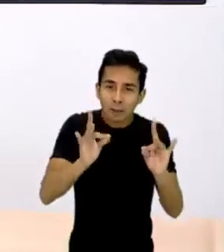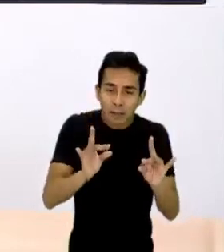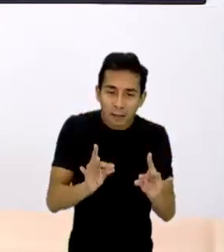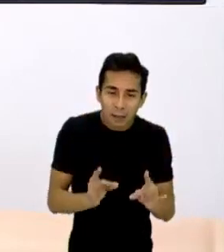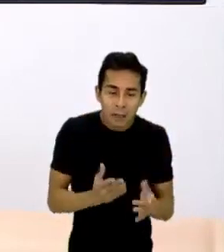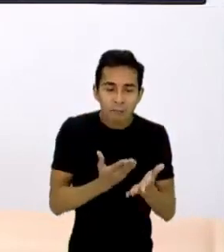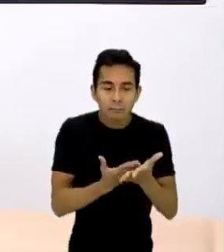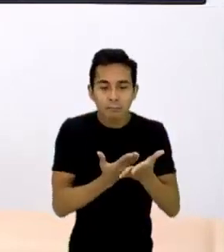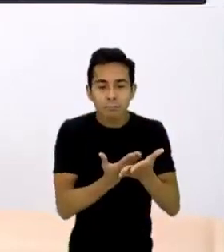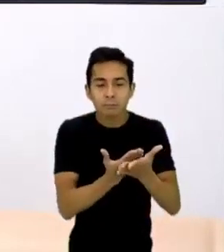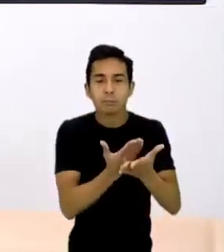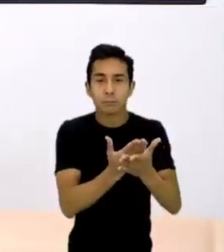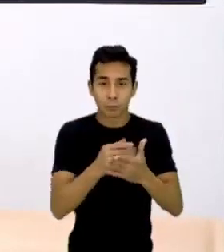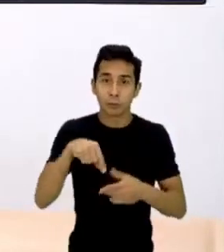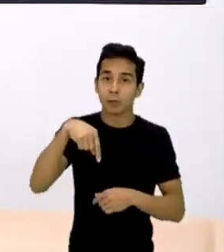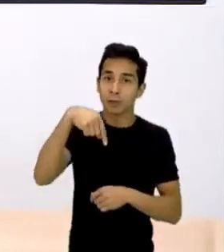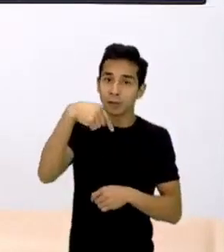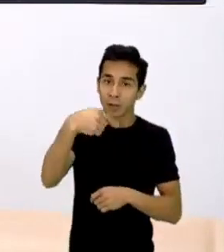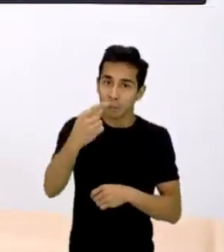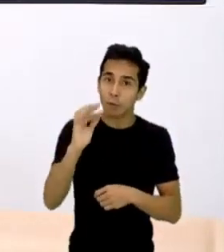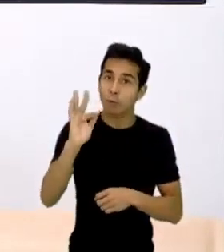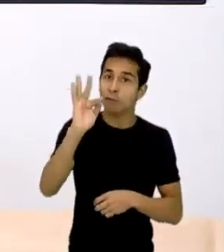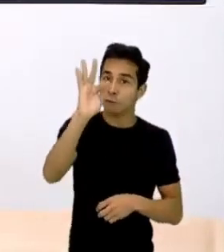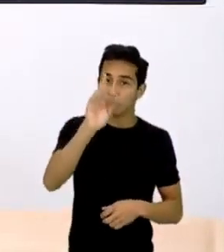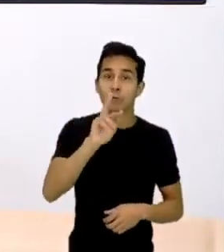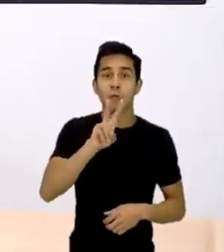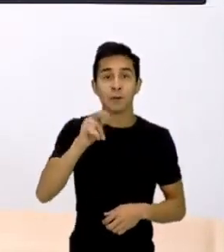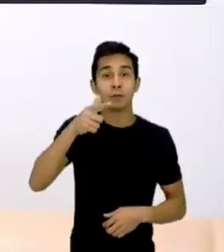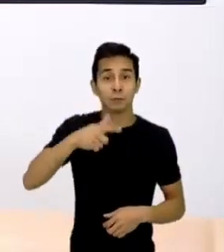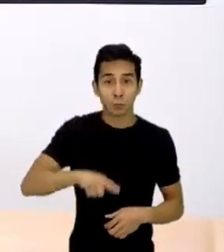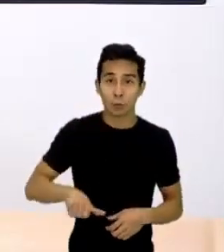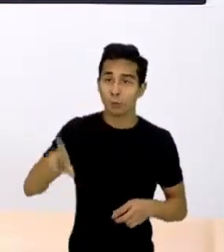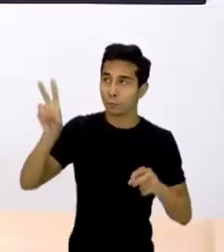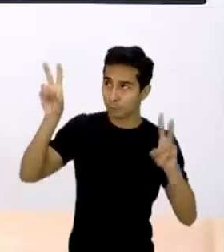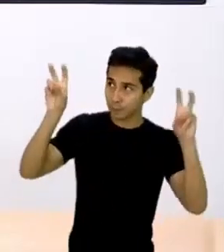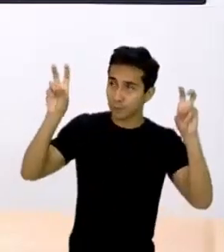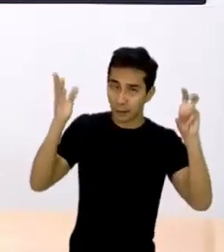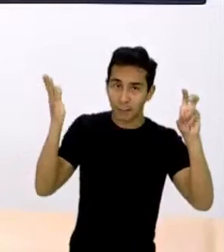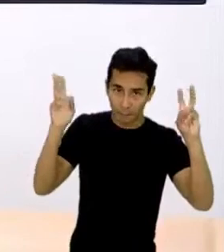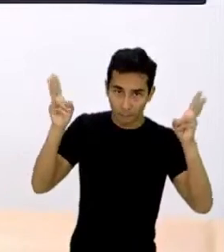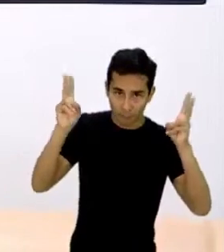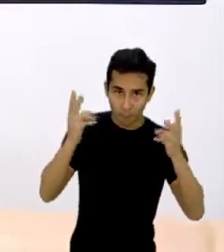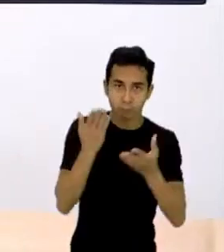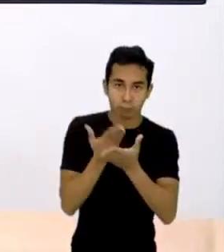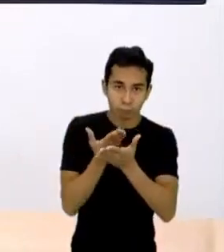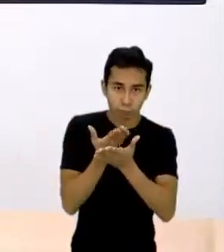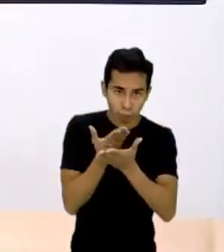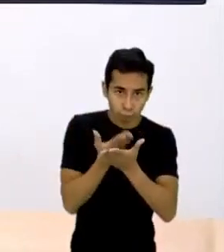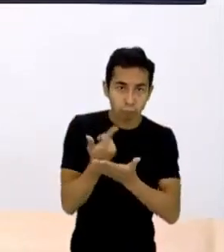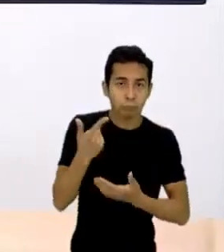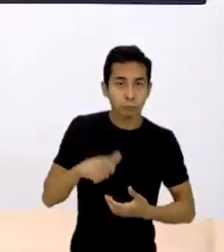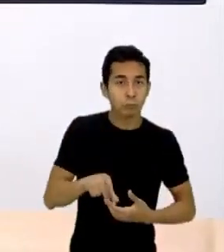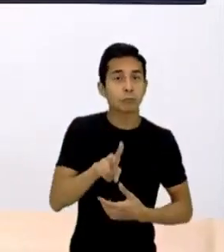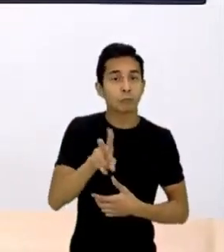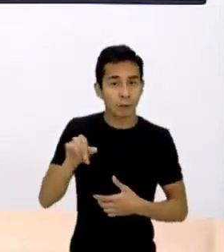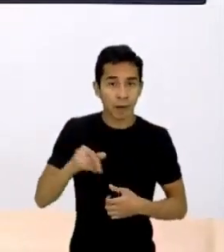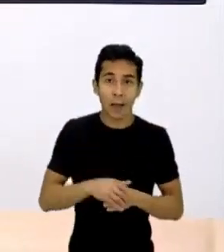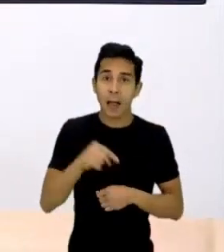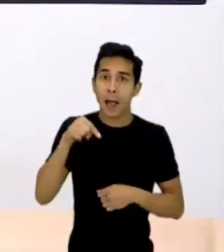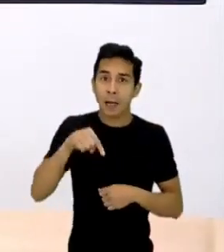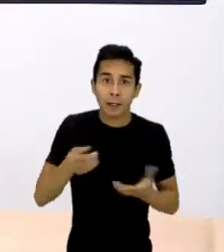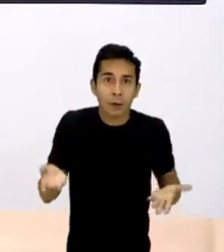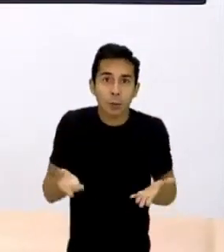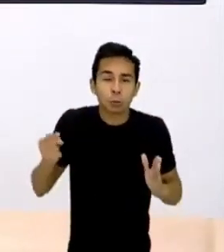vai voltar para vocês num próximo momento. Então, não é o assunto aqui a gente tem que mergulhar